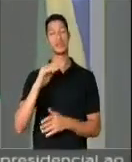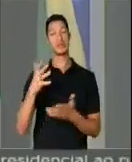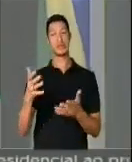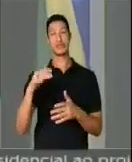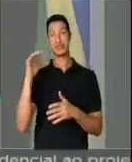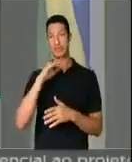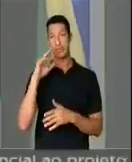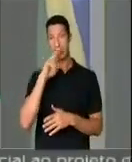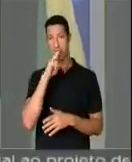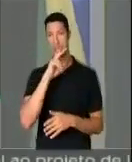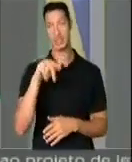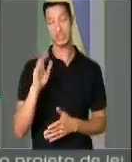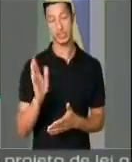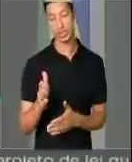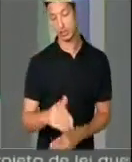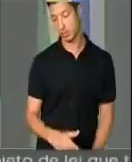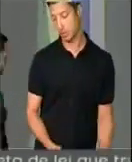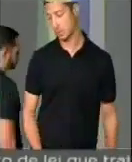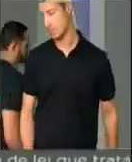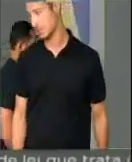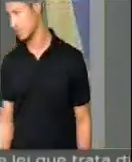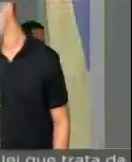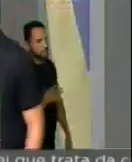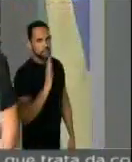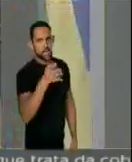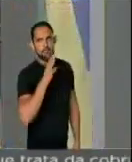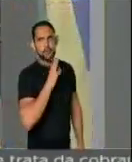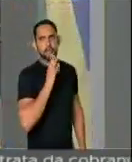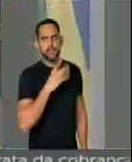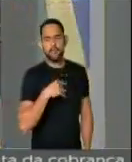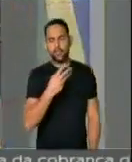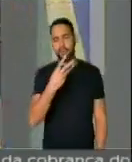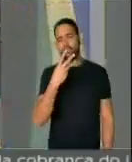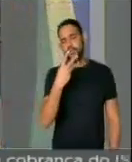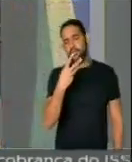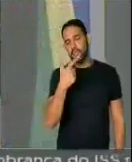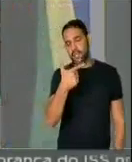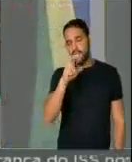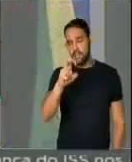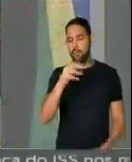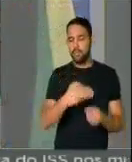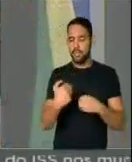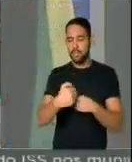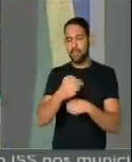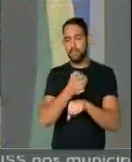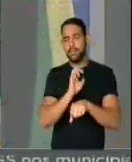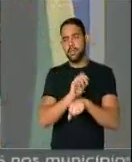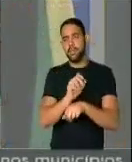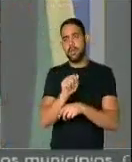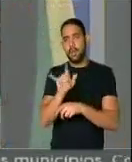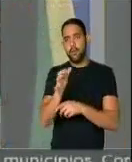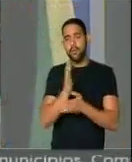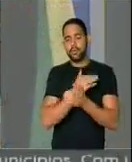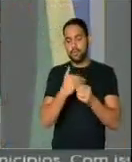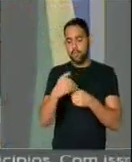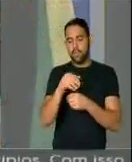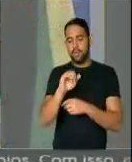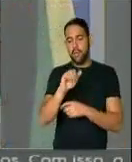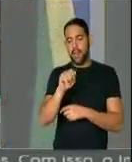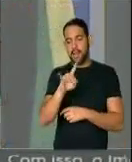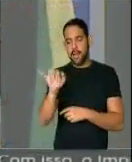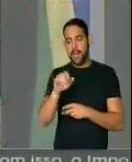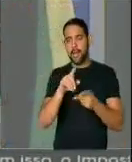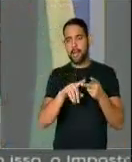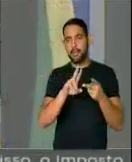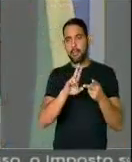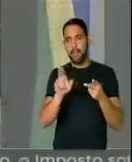de emergência ela já foi reconhecida por 25 municípios no estado de Alagoas. Os municípios de Atalaia,